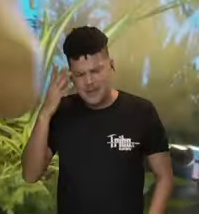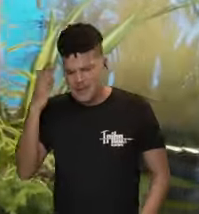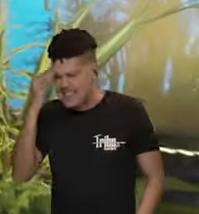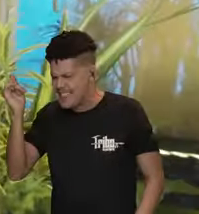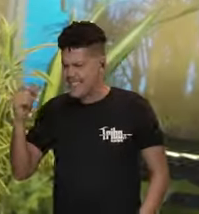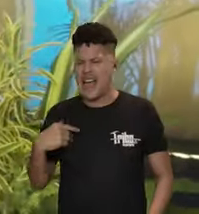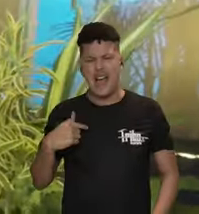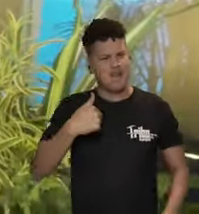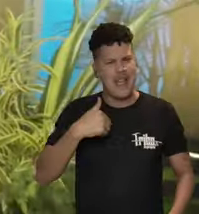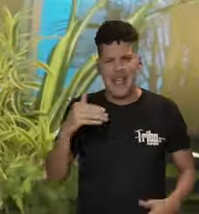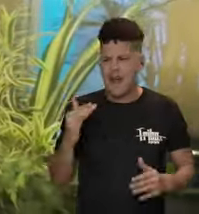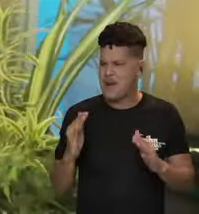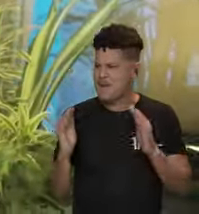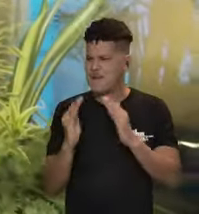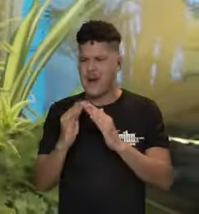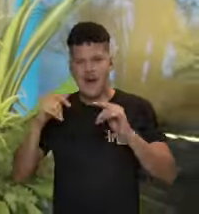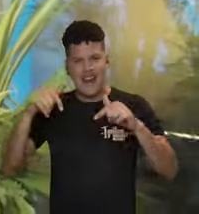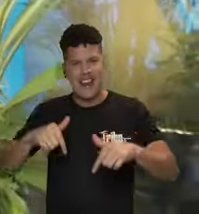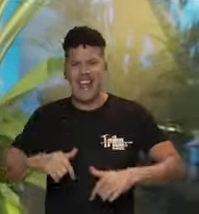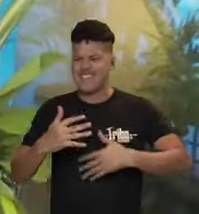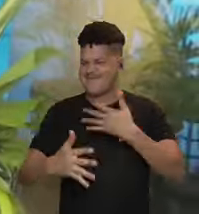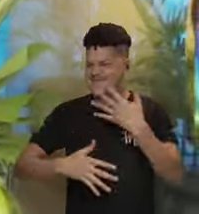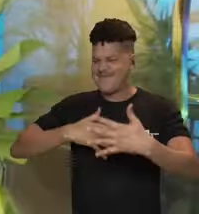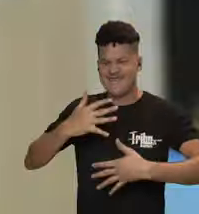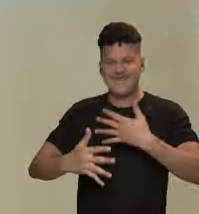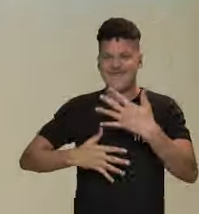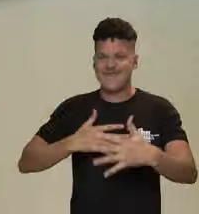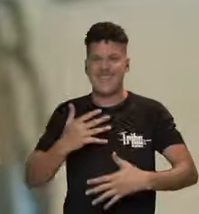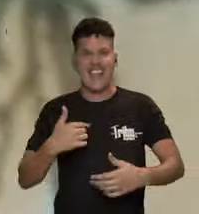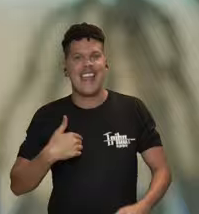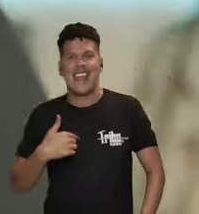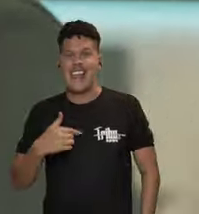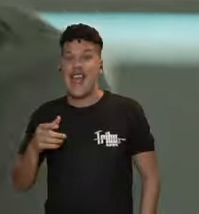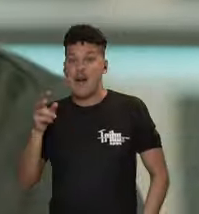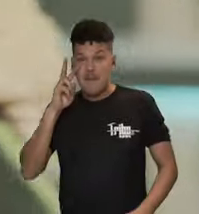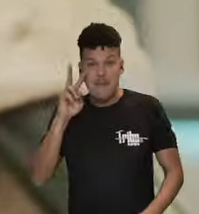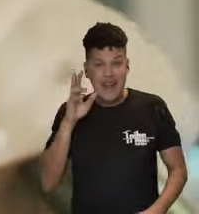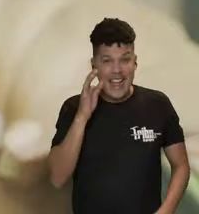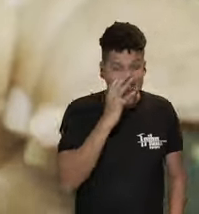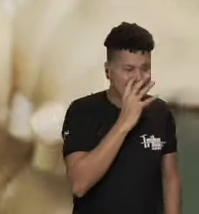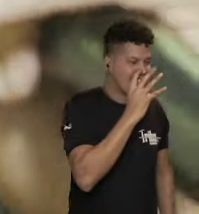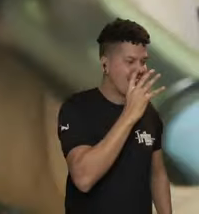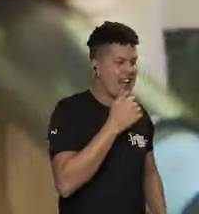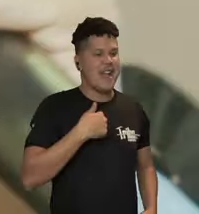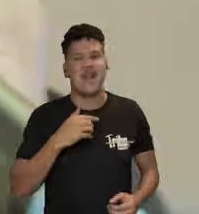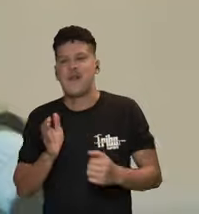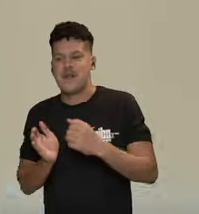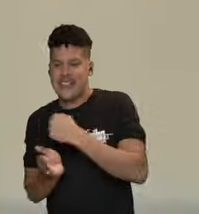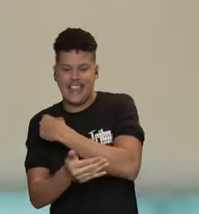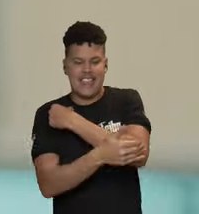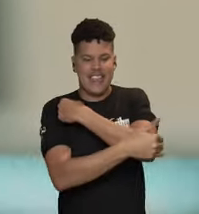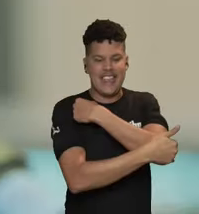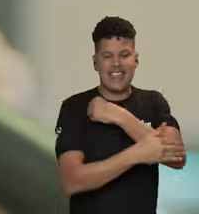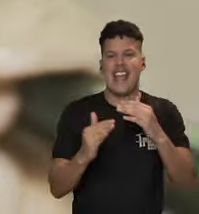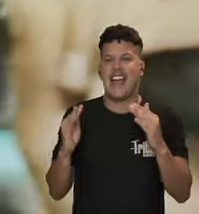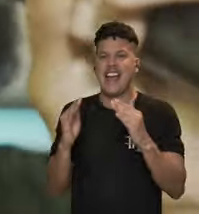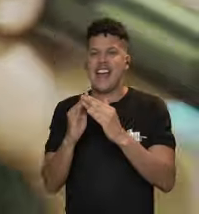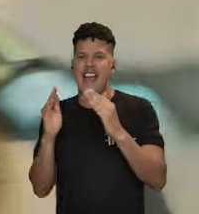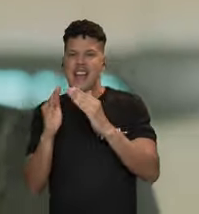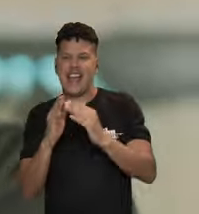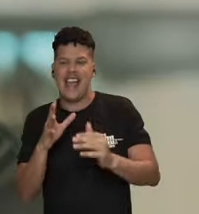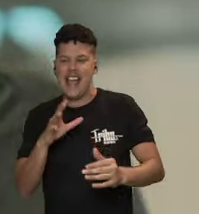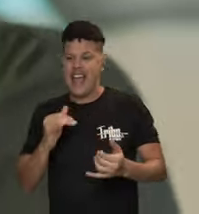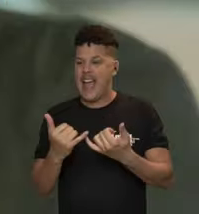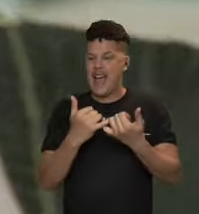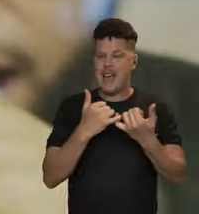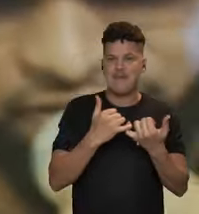sou morador desse barraco virado e apreciador desse quintal bagunçado, ó. Amante das amantes, mais fiel